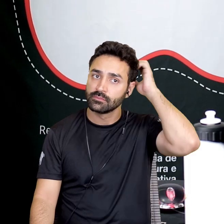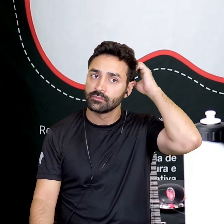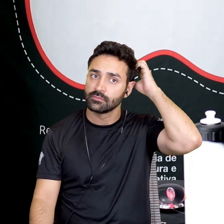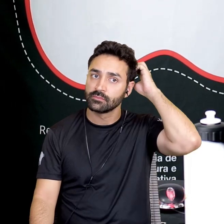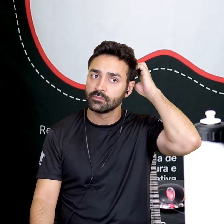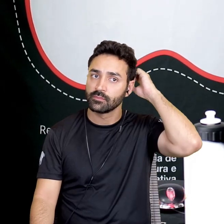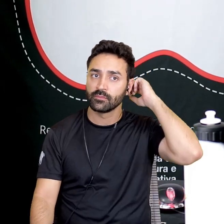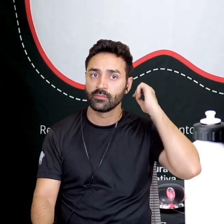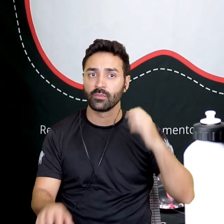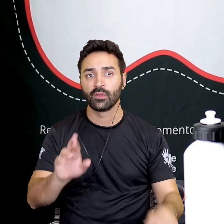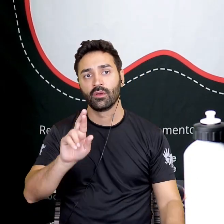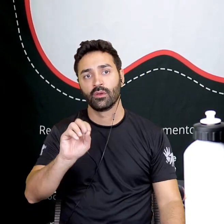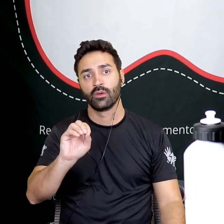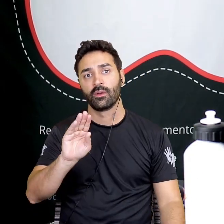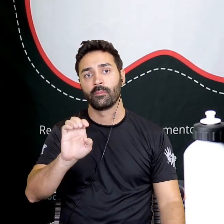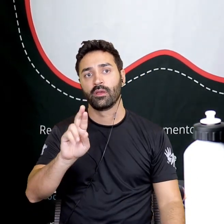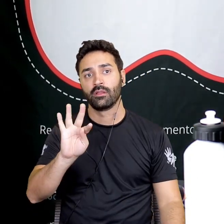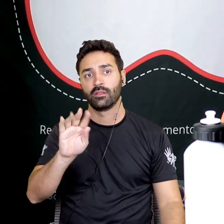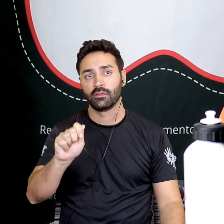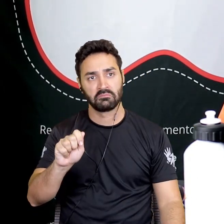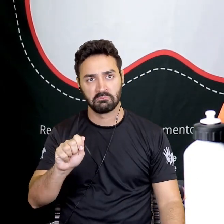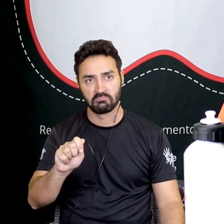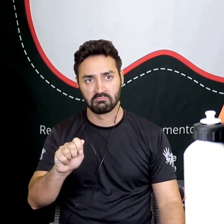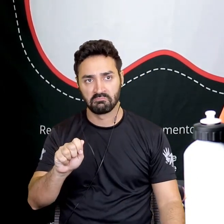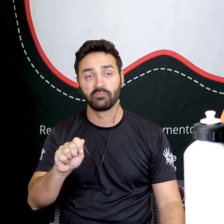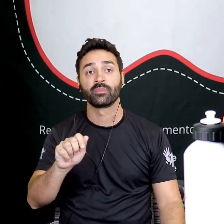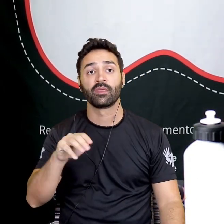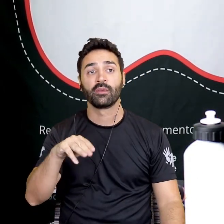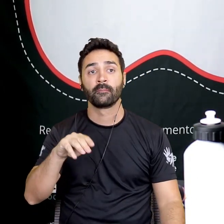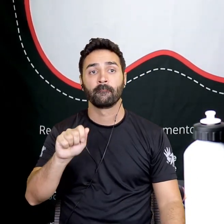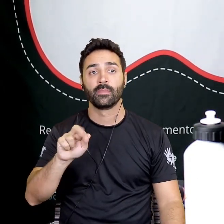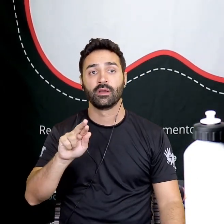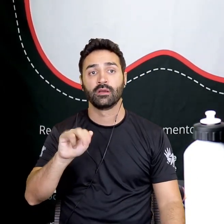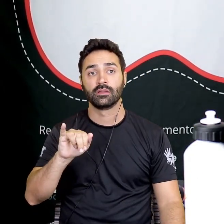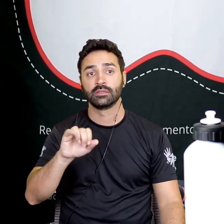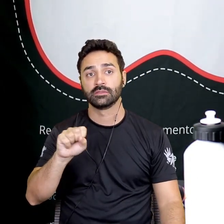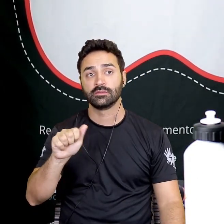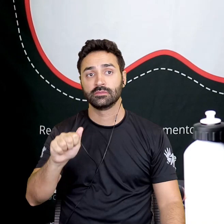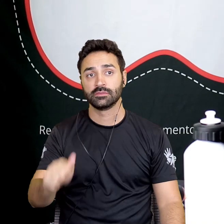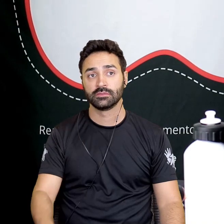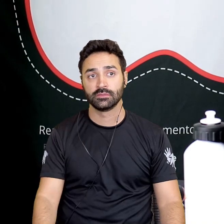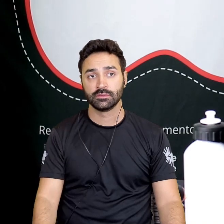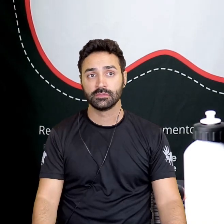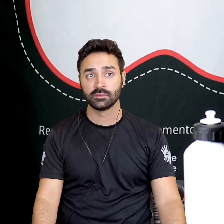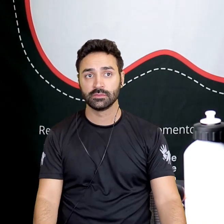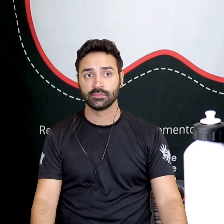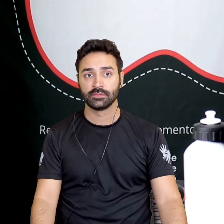Roberta? Não? Marisa?